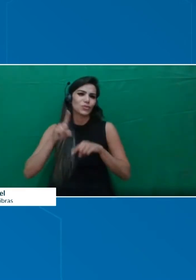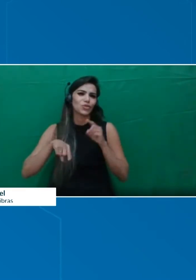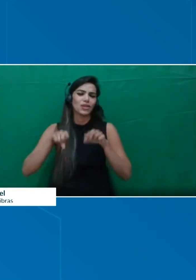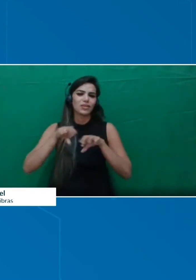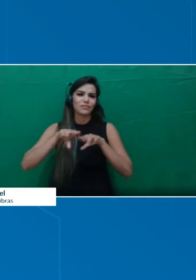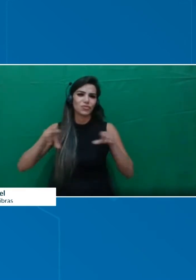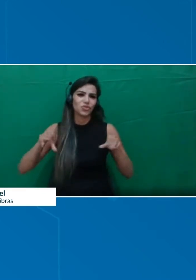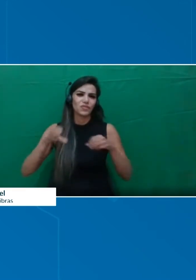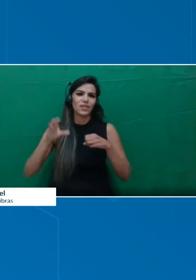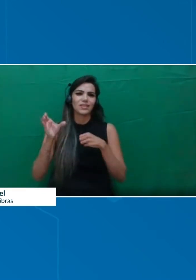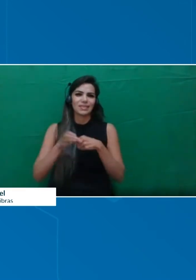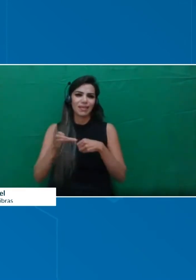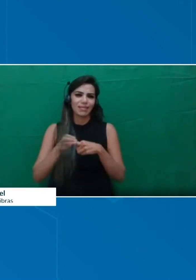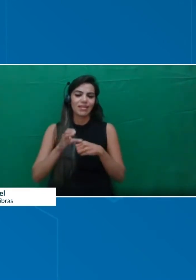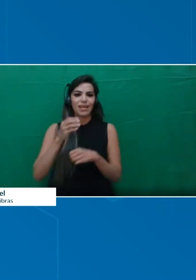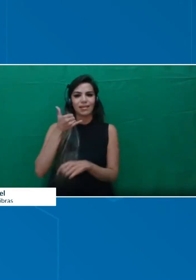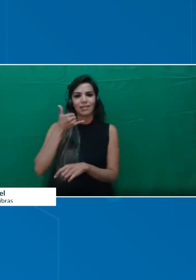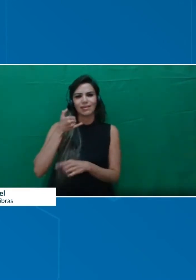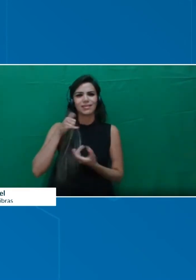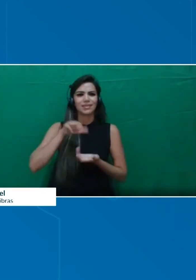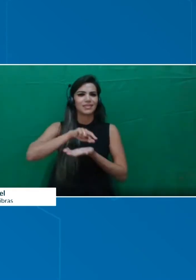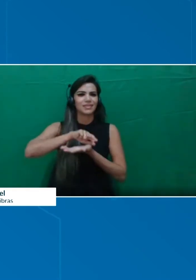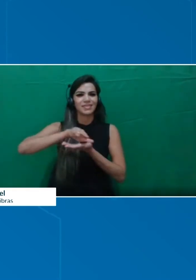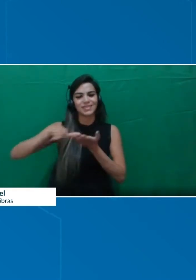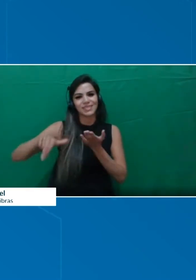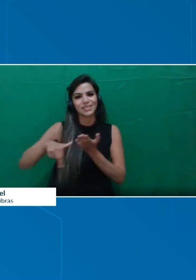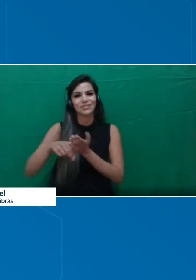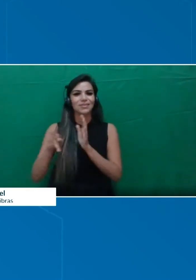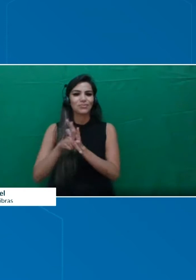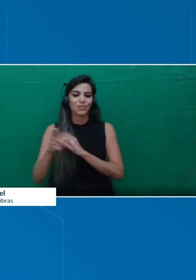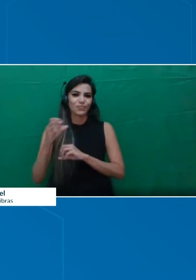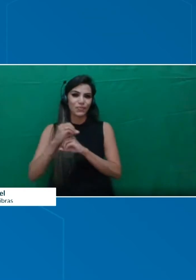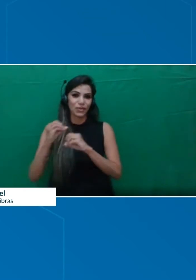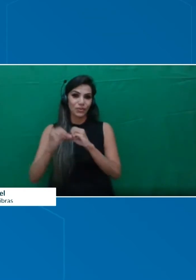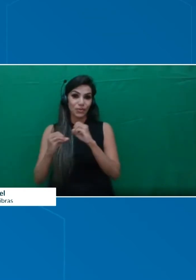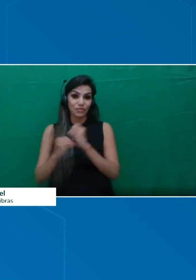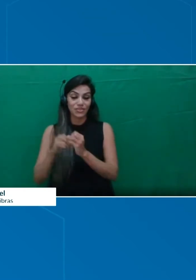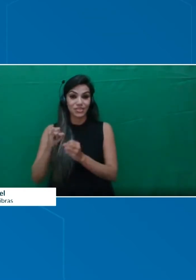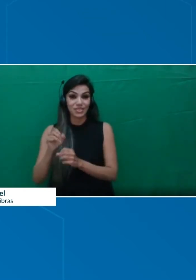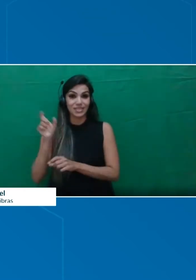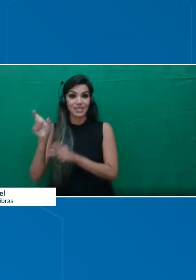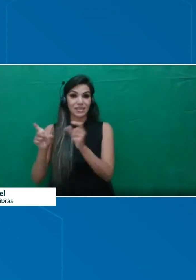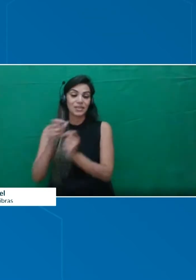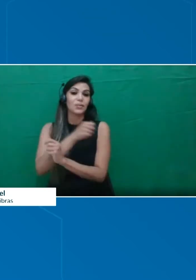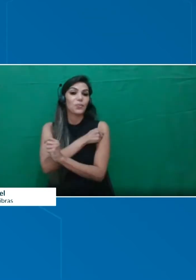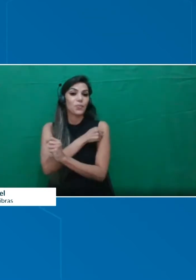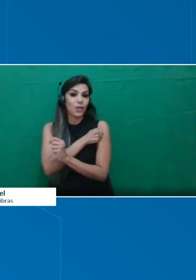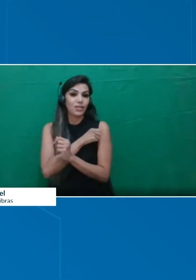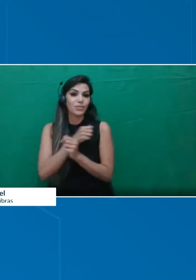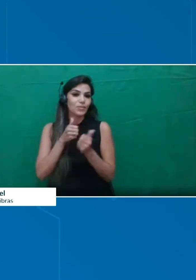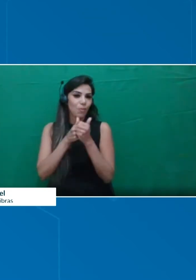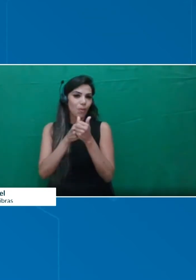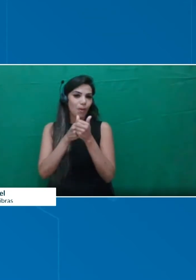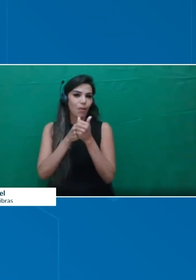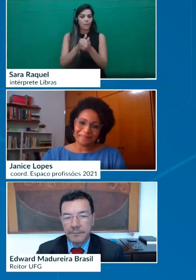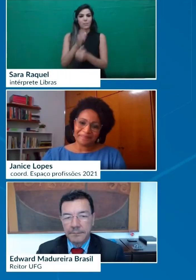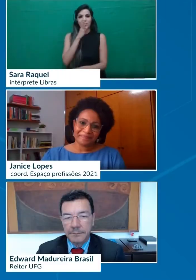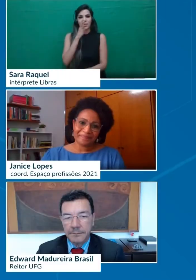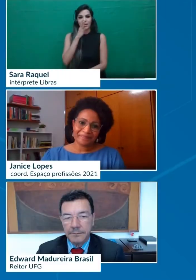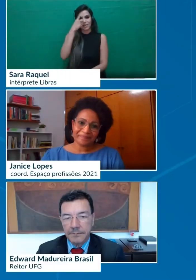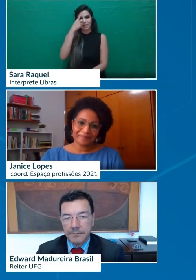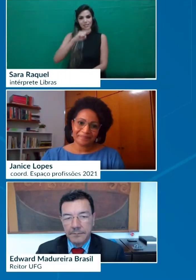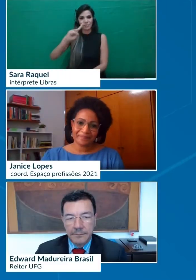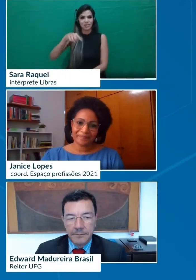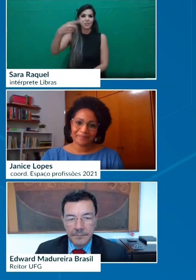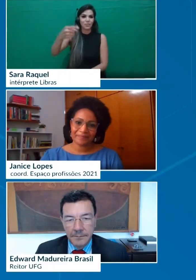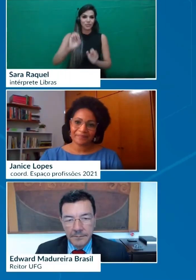caneca, caneta, etc. Tudo isso para quem acompanha a nossa atividade ao longo da semana que vem. Bacana.